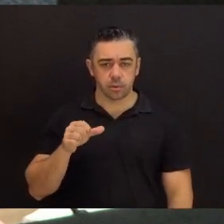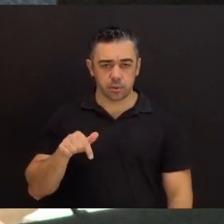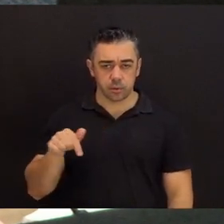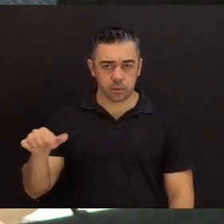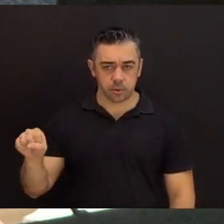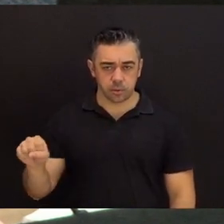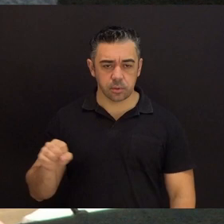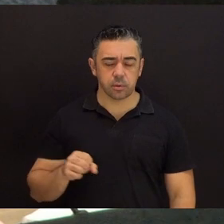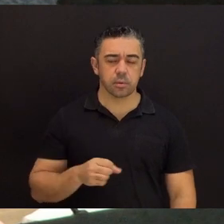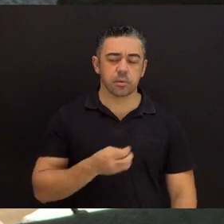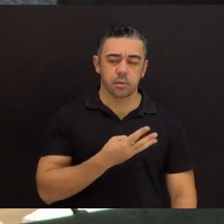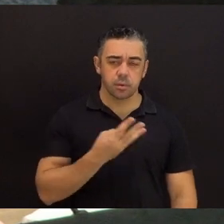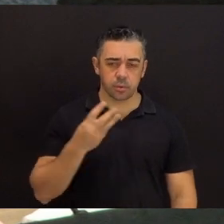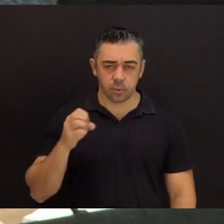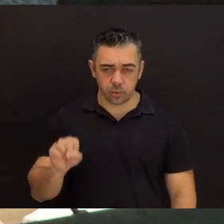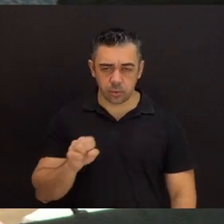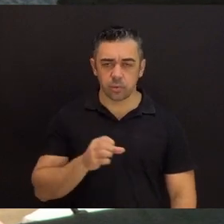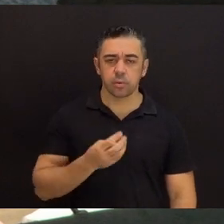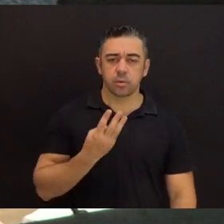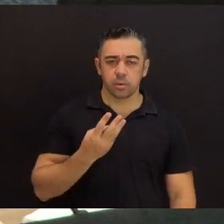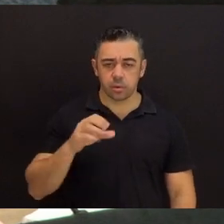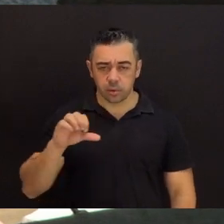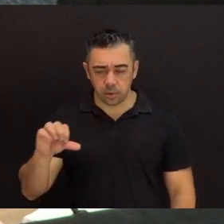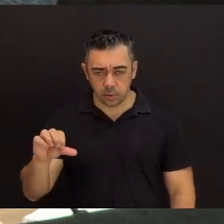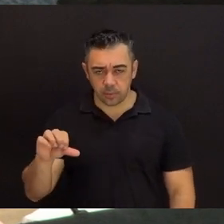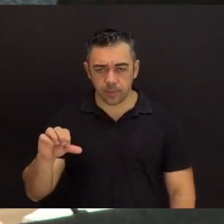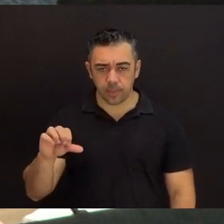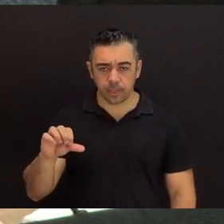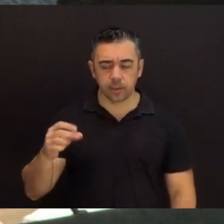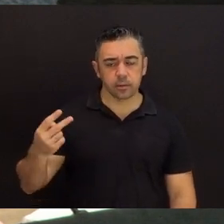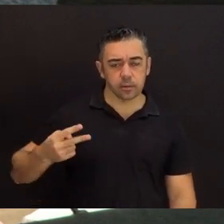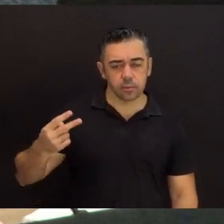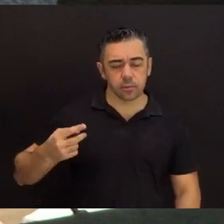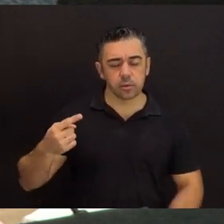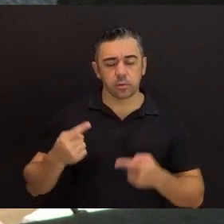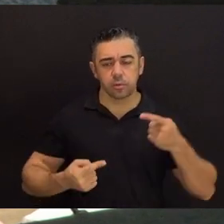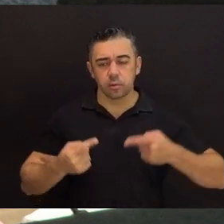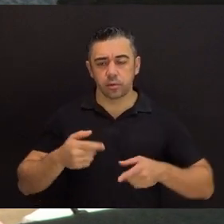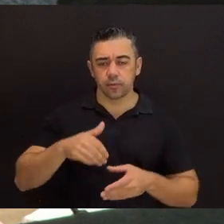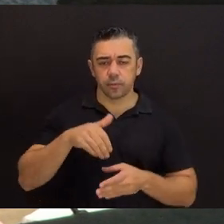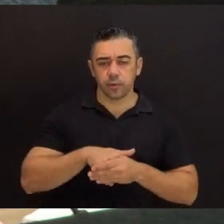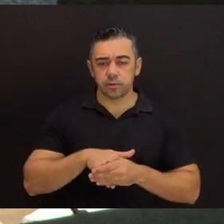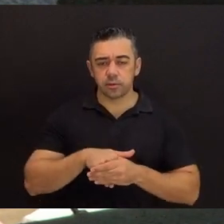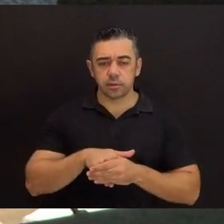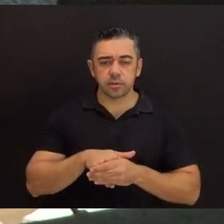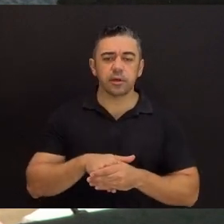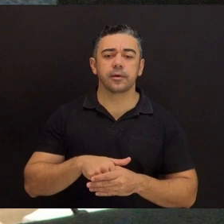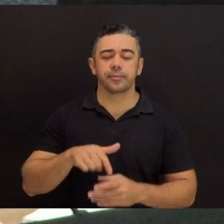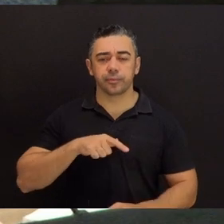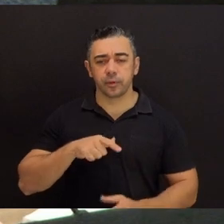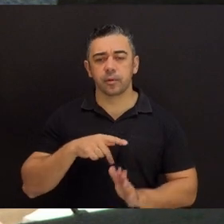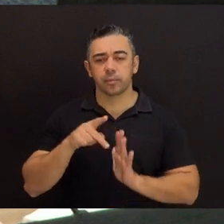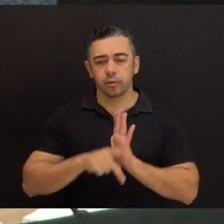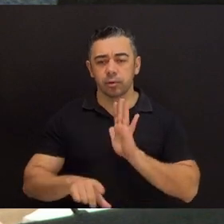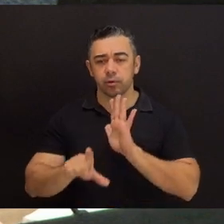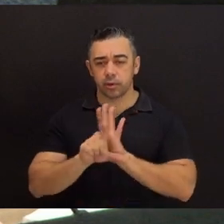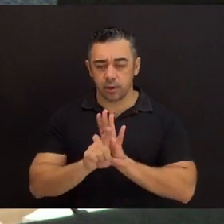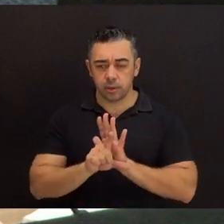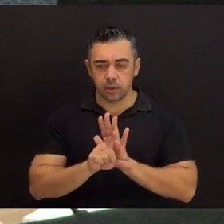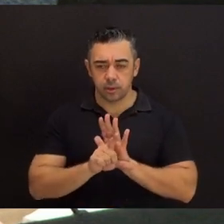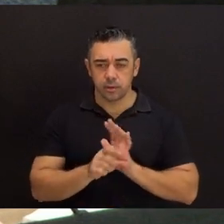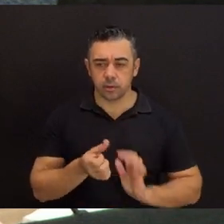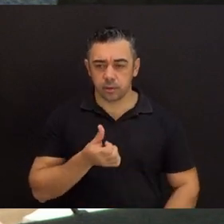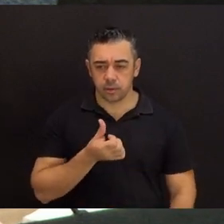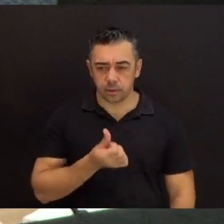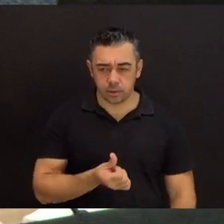1637.638 e 1639 o segundo turno de discussão e votação dos projetos de lei